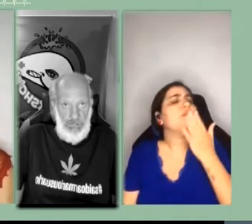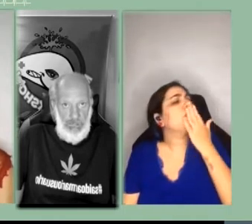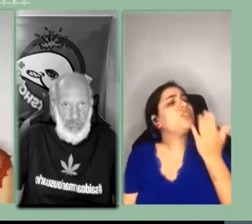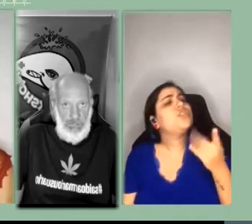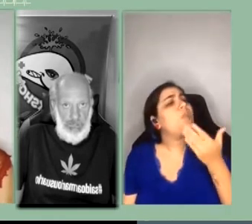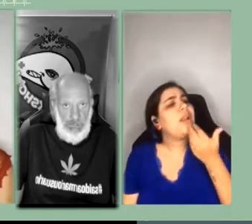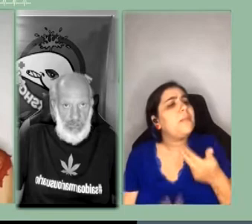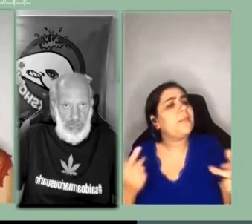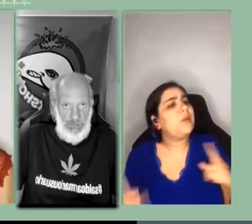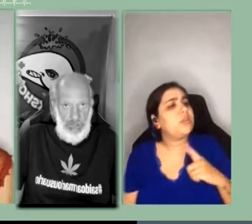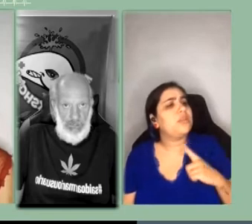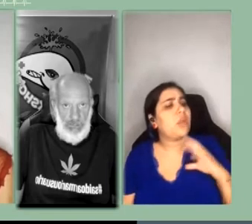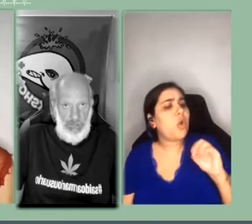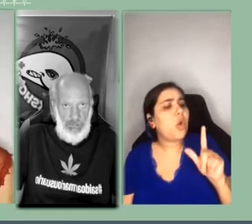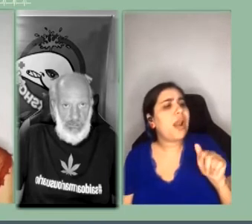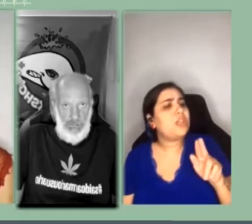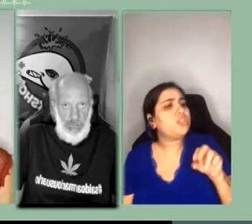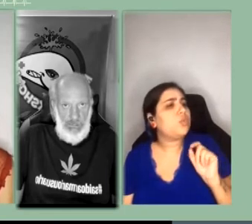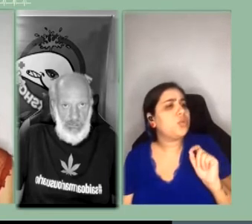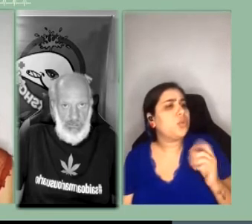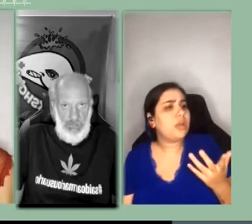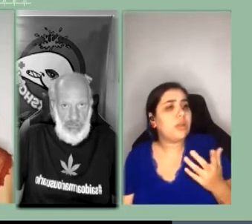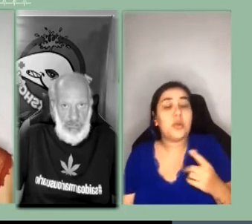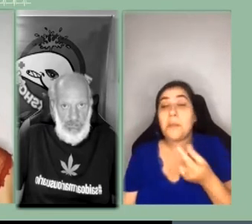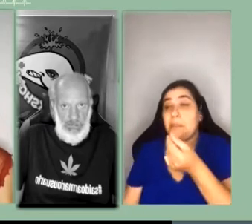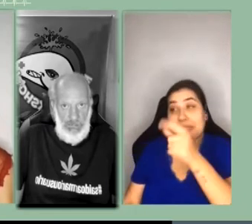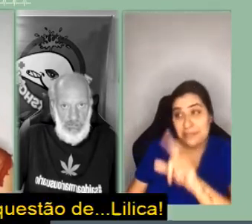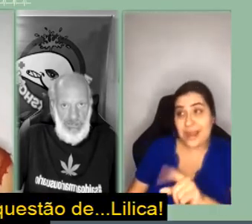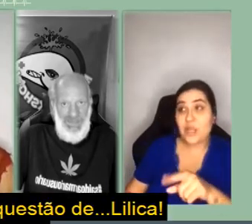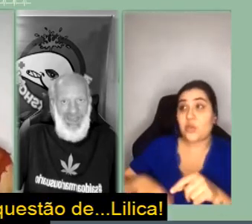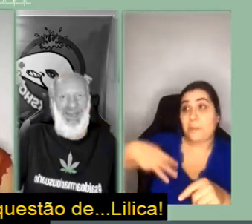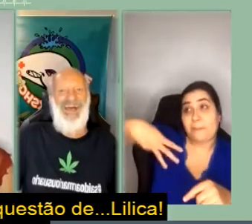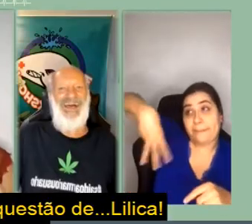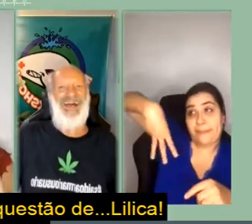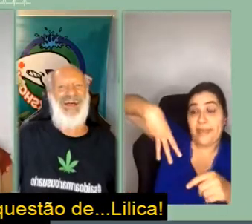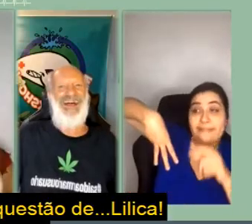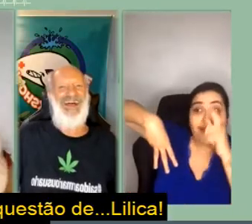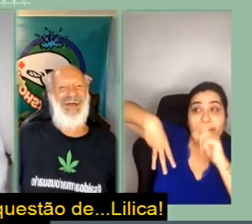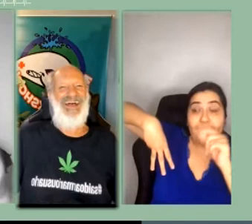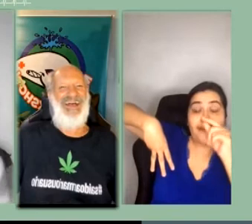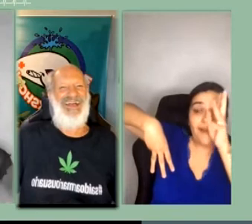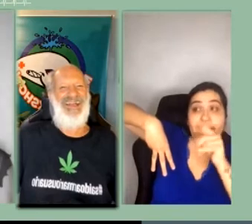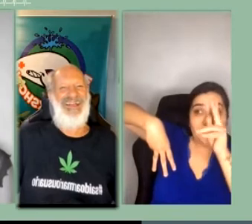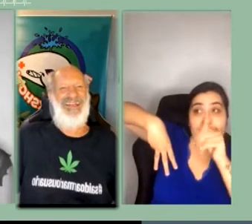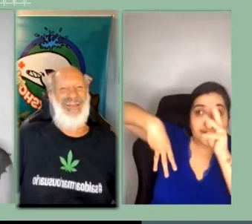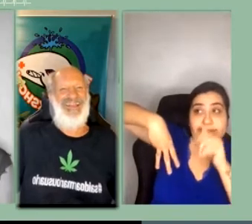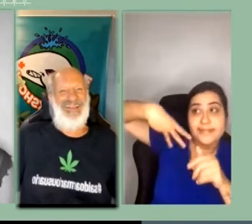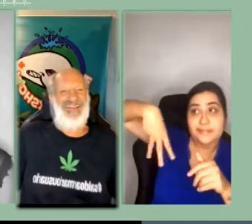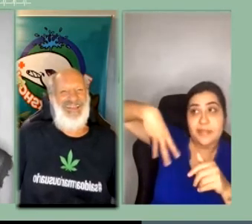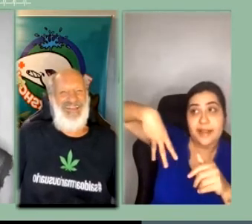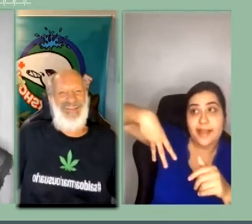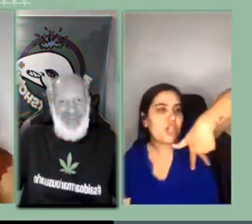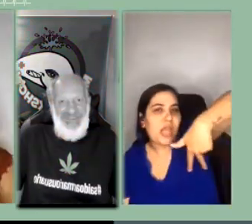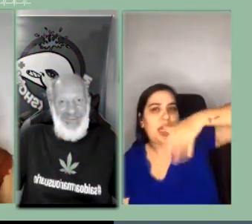bastante colágeno? Para a gente dar um exemplo. O mais baratinho, pé de galinha, né? A gente tem a questão Lilica. Ontem ainda postei, tu